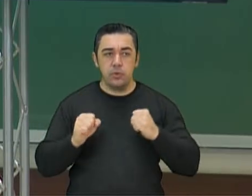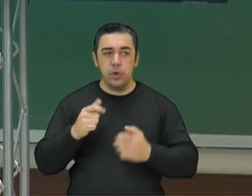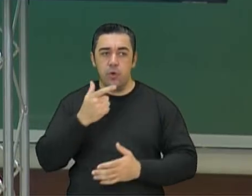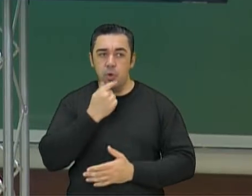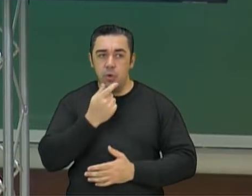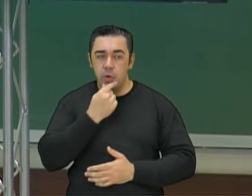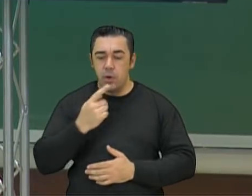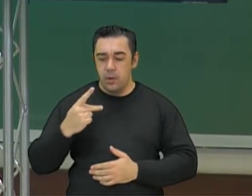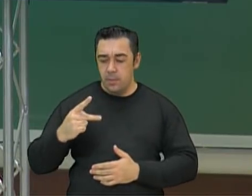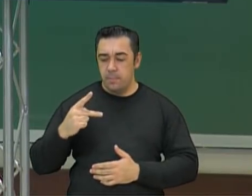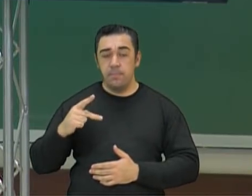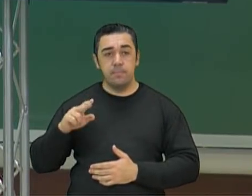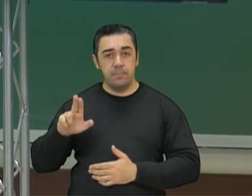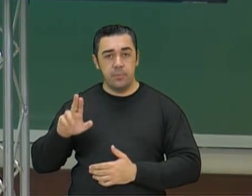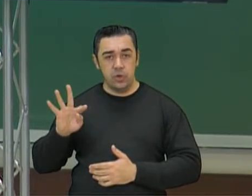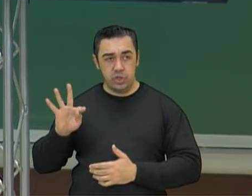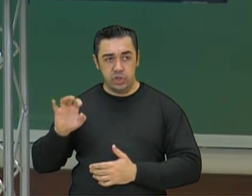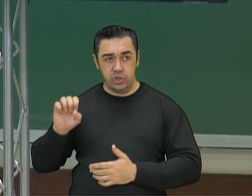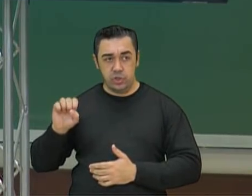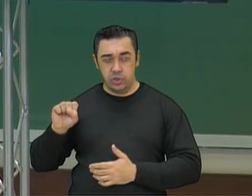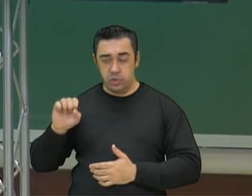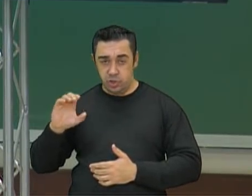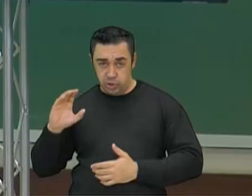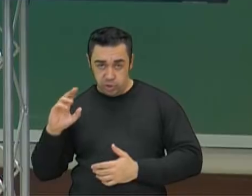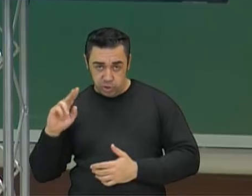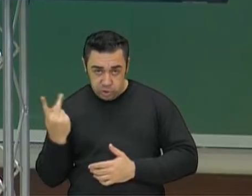o golpe de Munique em